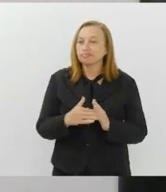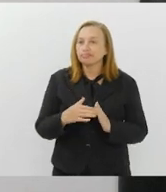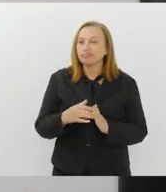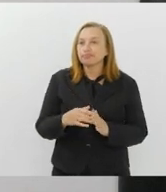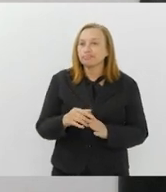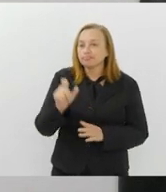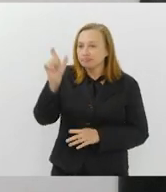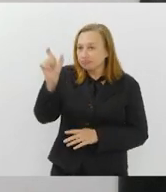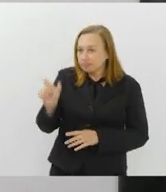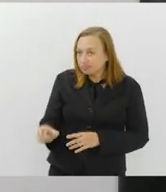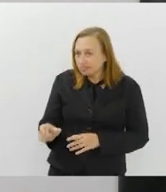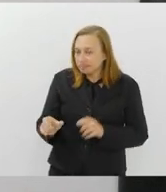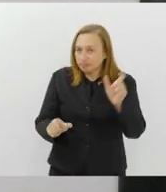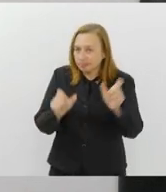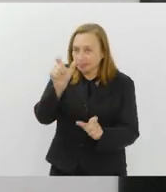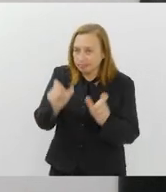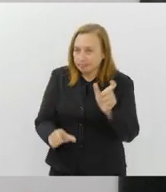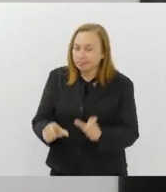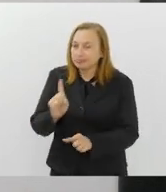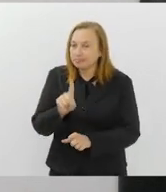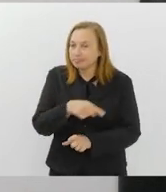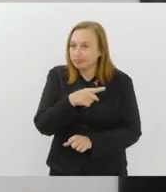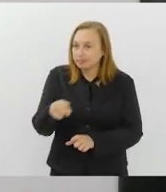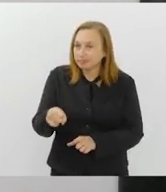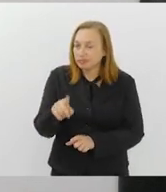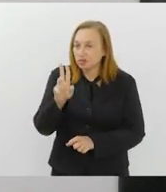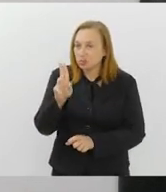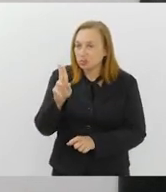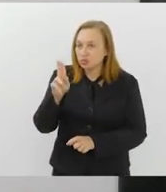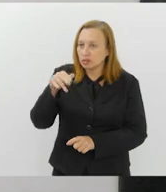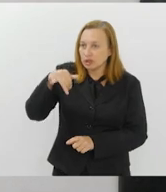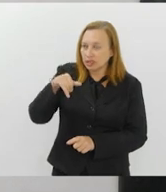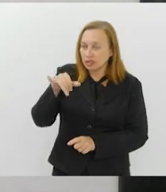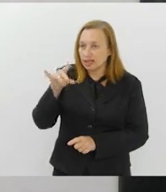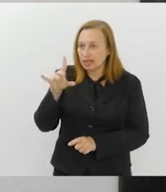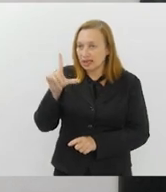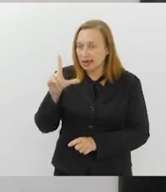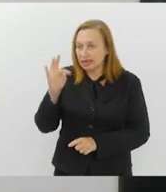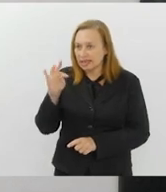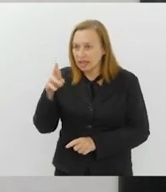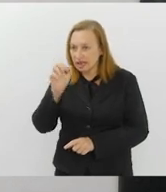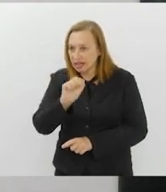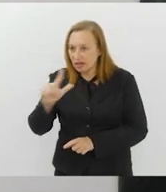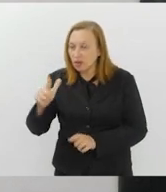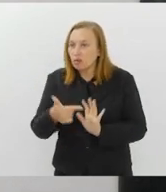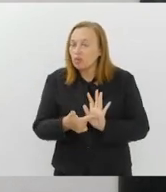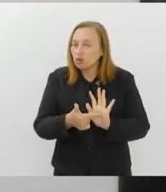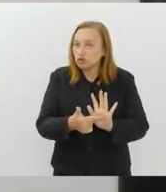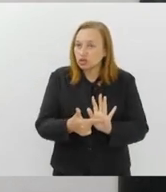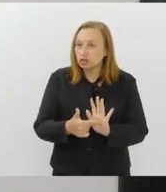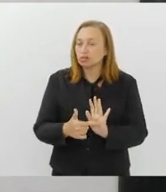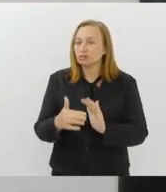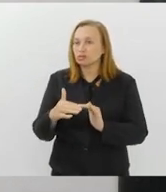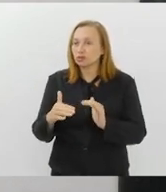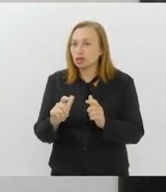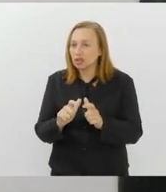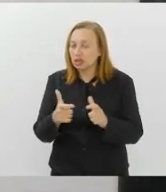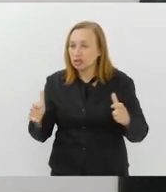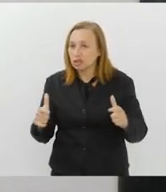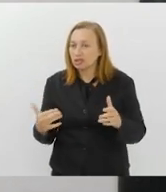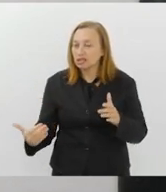que tiveram o cancelamento unilateral. E vem mostrando a progressão de 2018